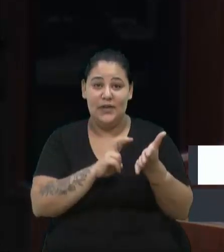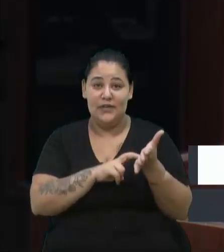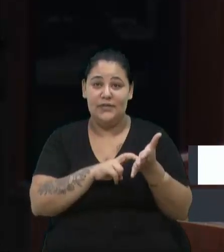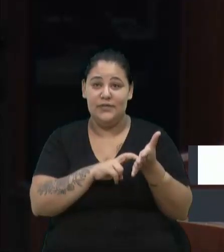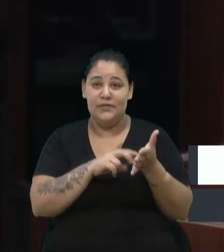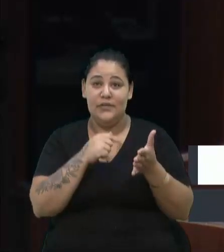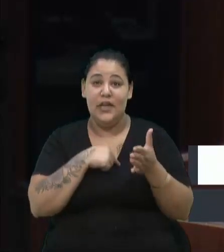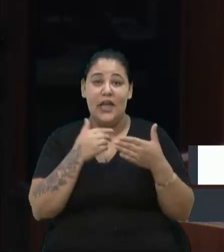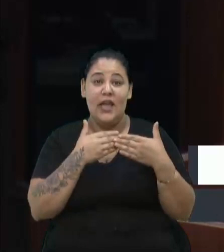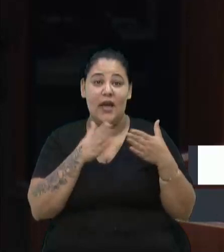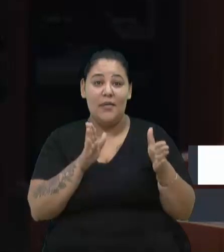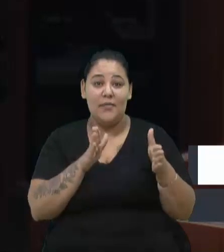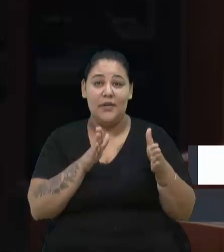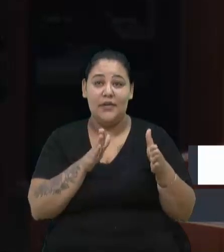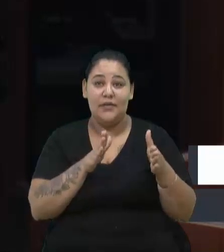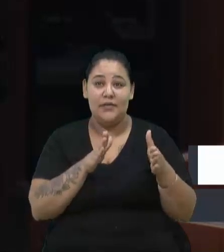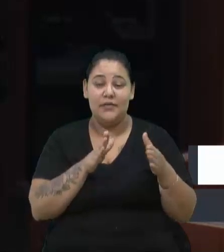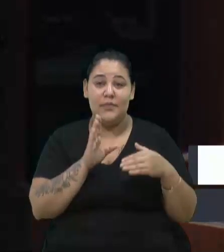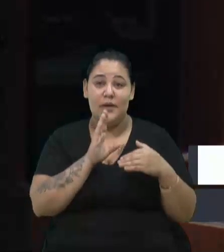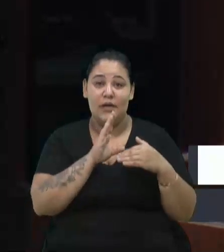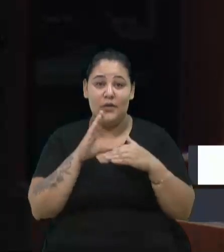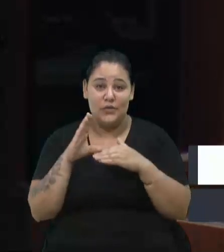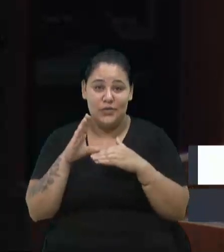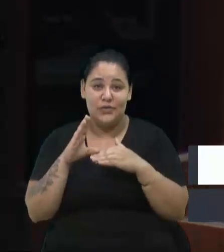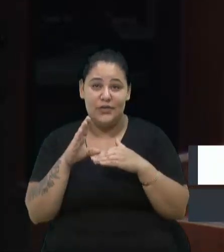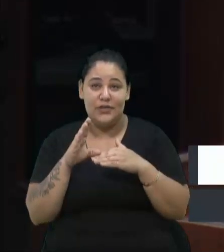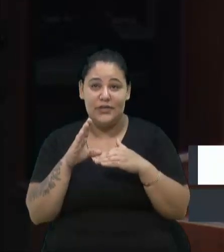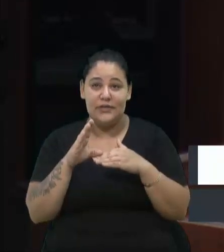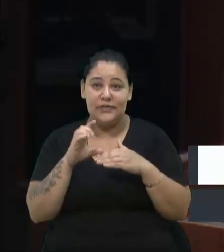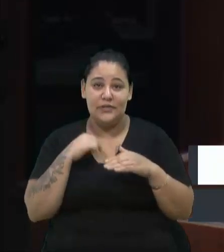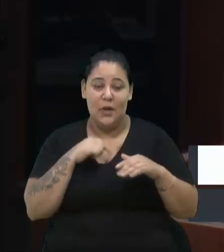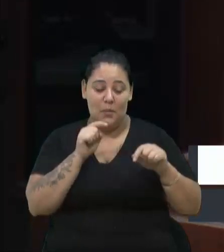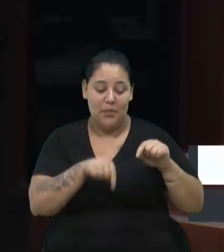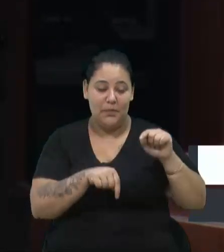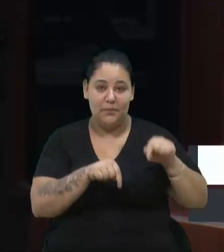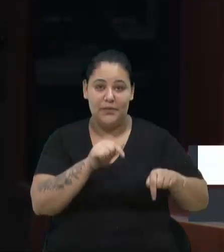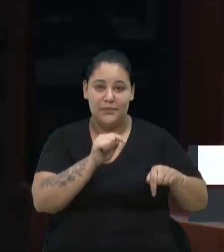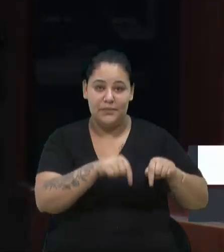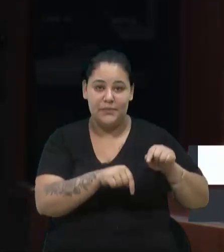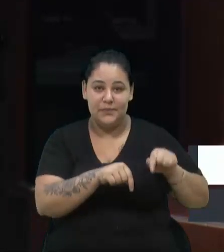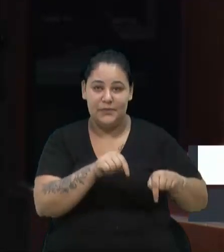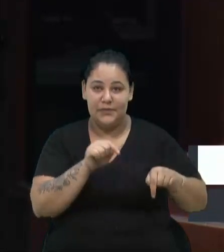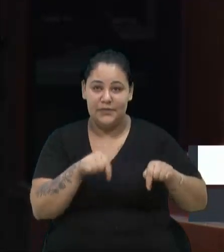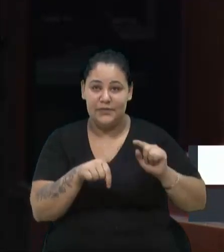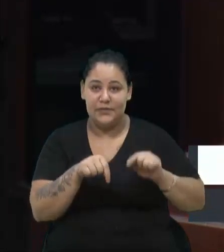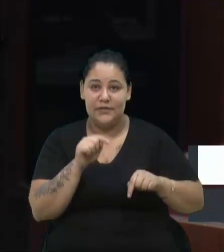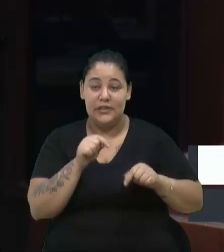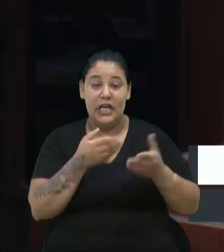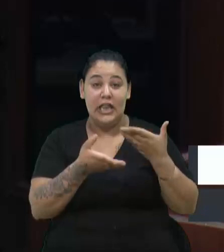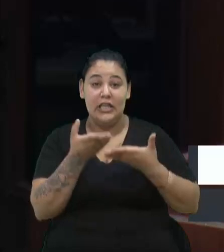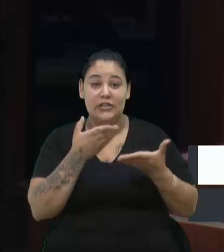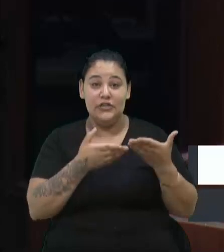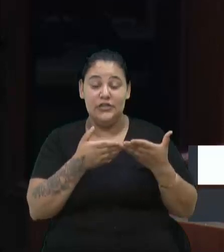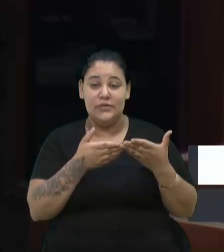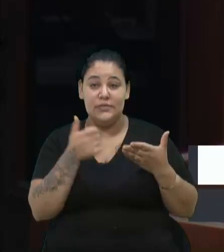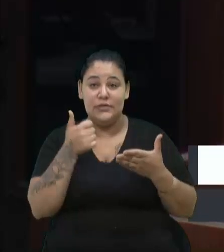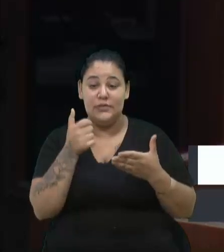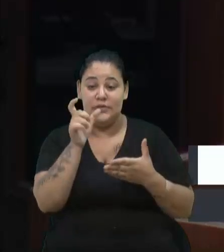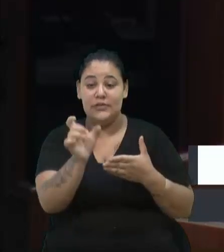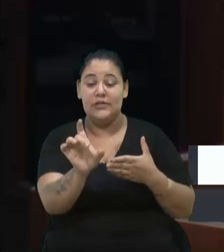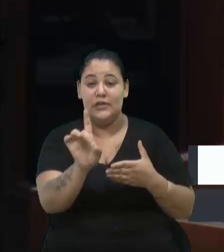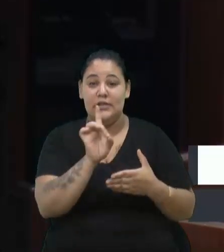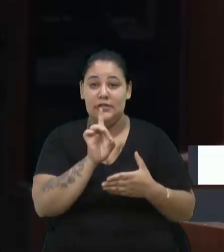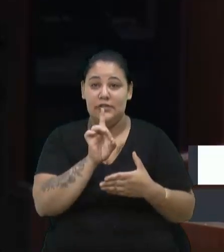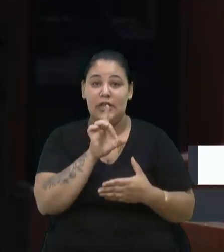escrever. Meu primeiro contrato eu tenho lá no meu escritório datilografado e fui num borracheiro. E o borracheiro tinha